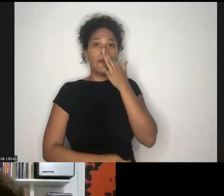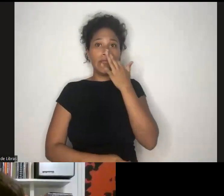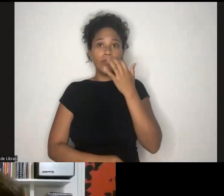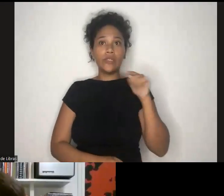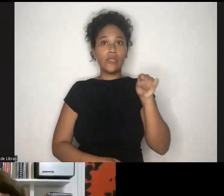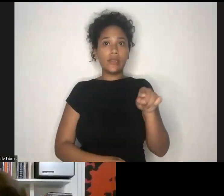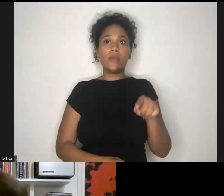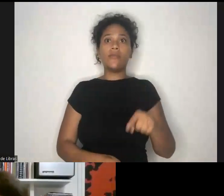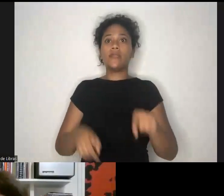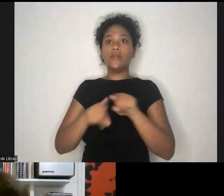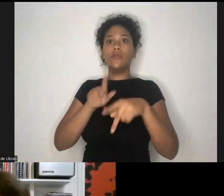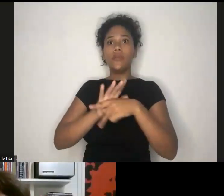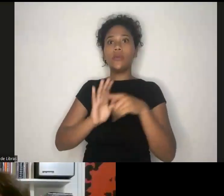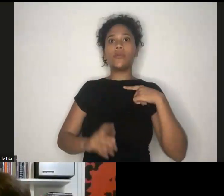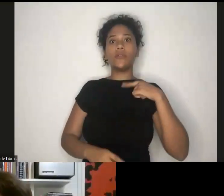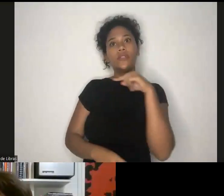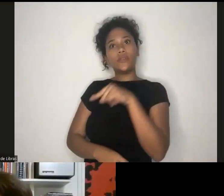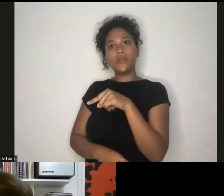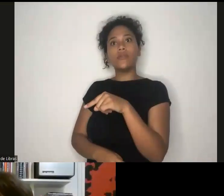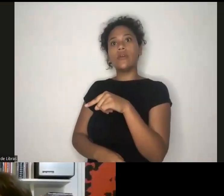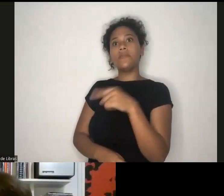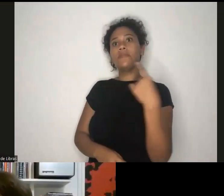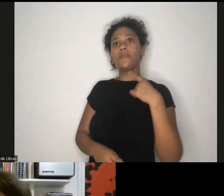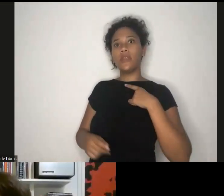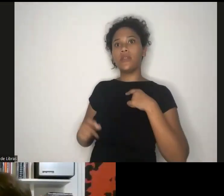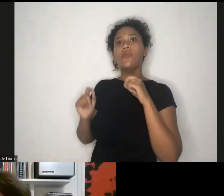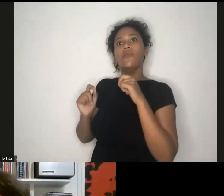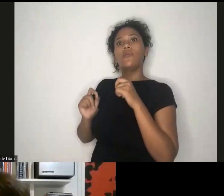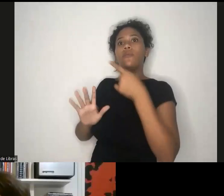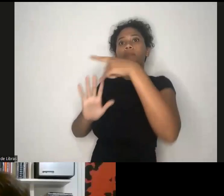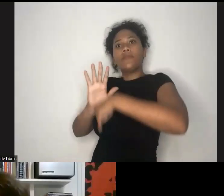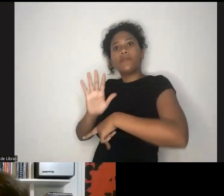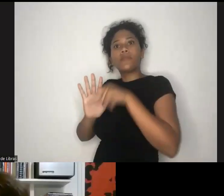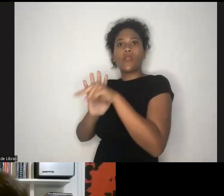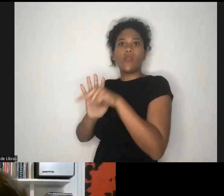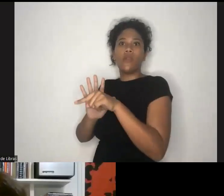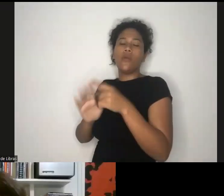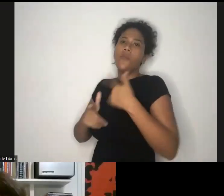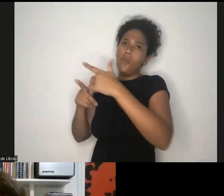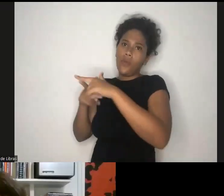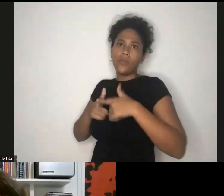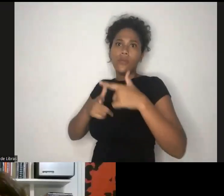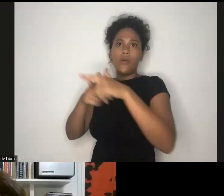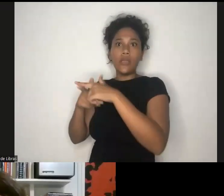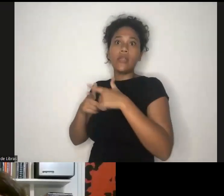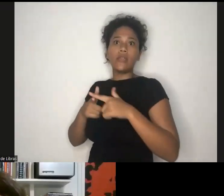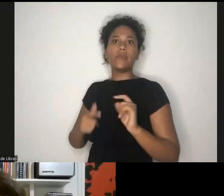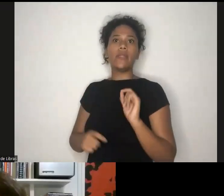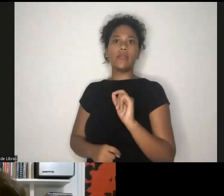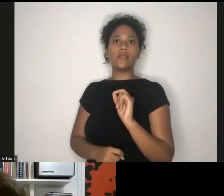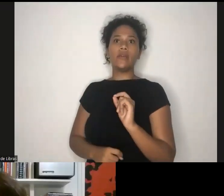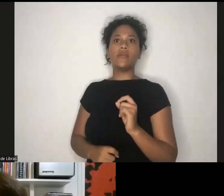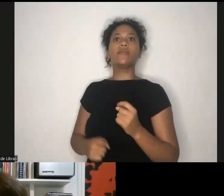gestão de equipes de até 500 pessoas num projeto assim eu não tenho nenhum problema com isso assim a gente monta times